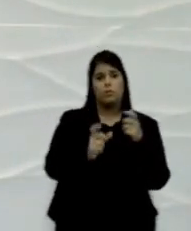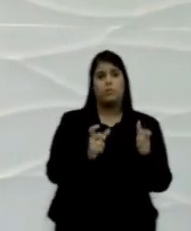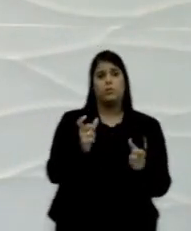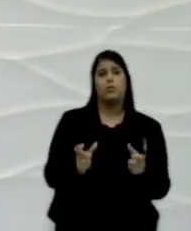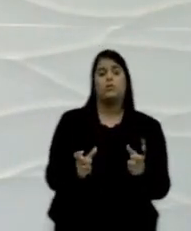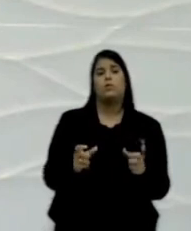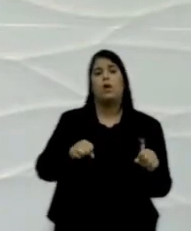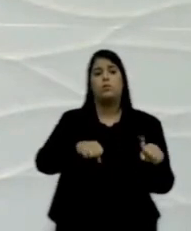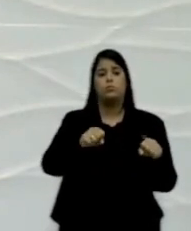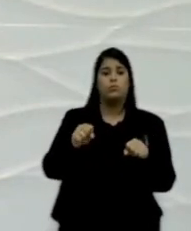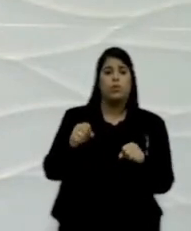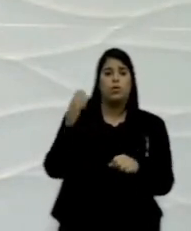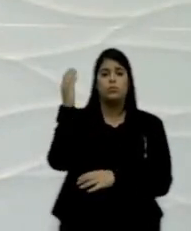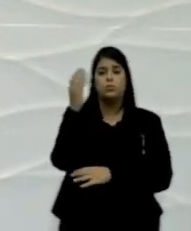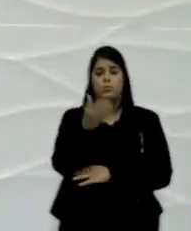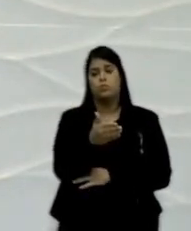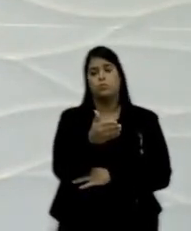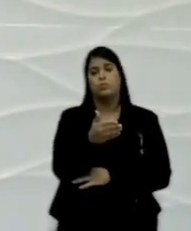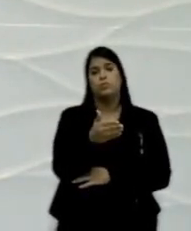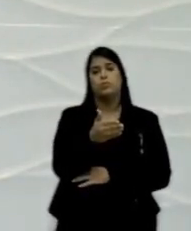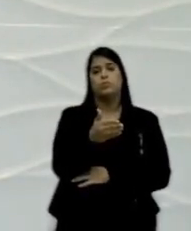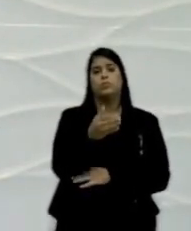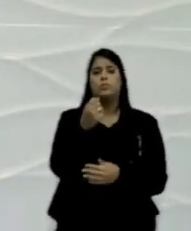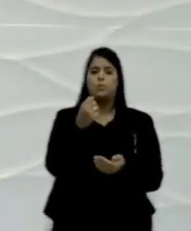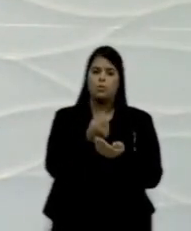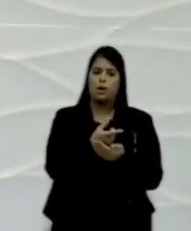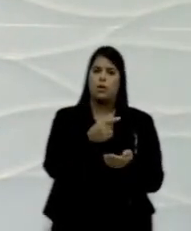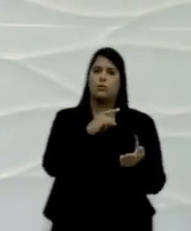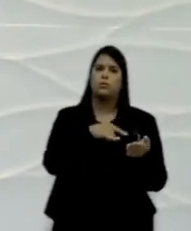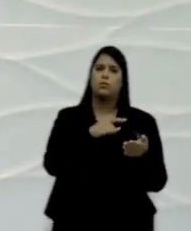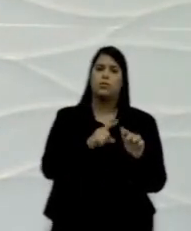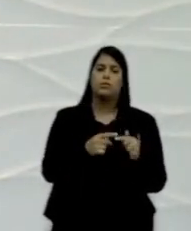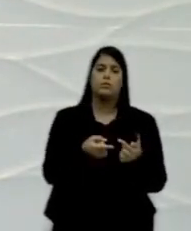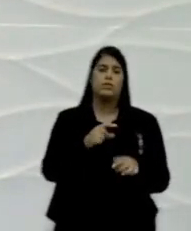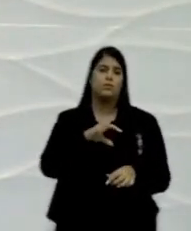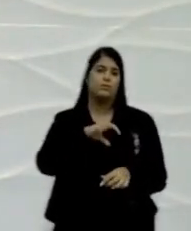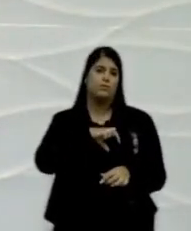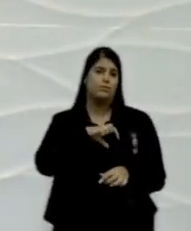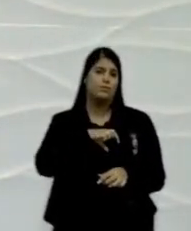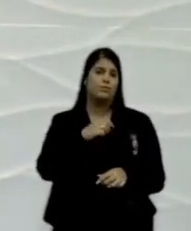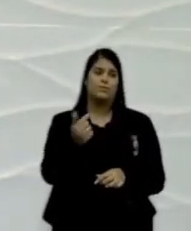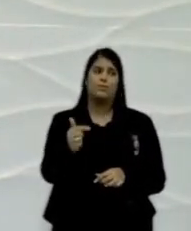ele tem a sua moto em dia, mas não tem habilitação.